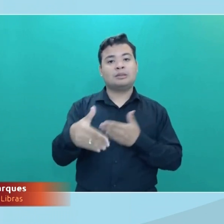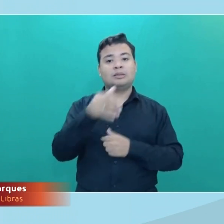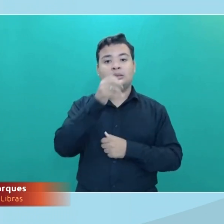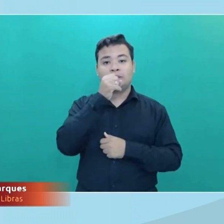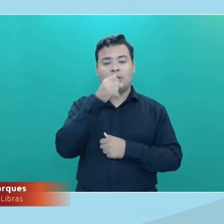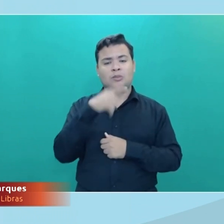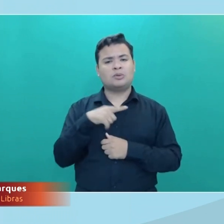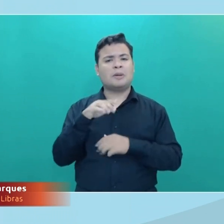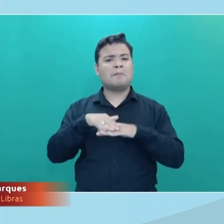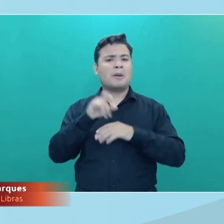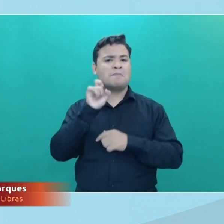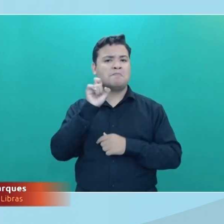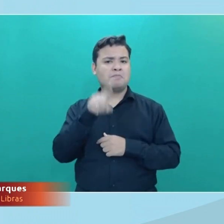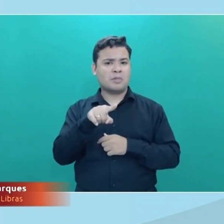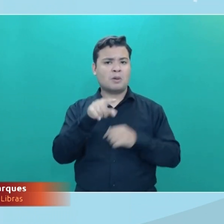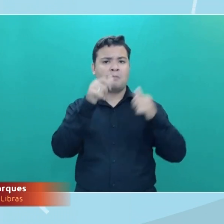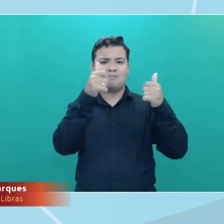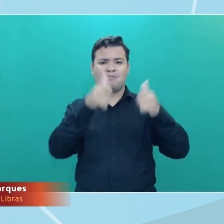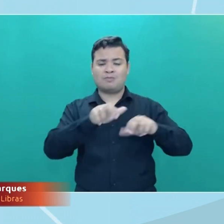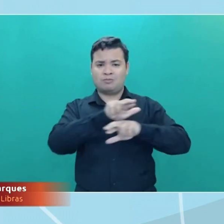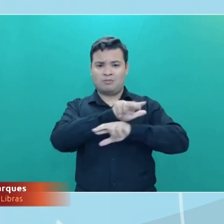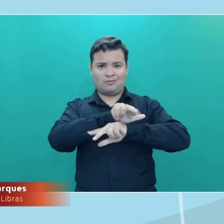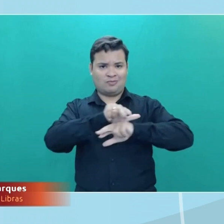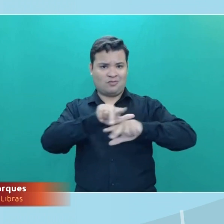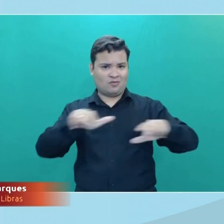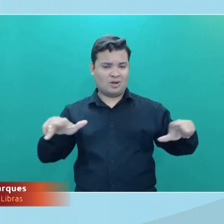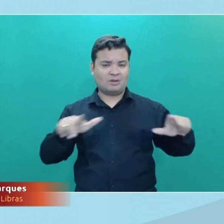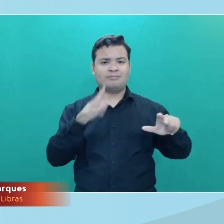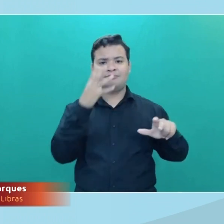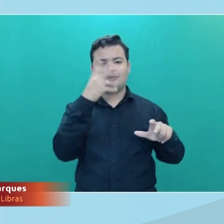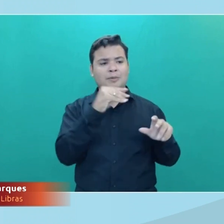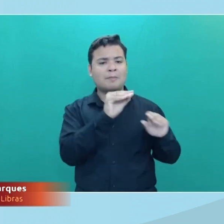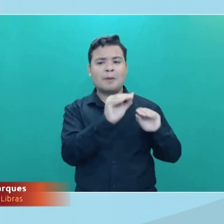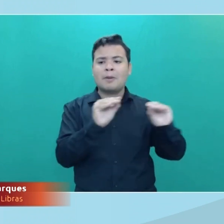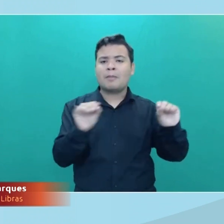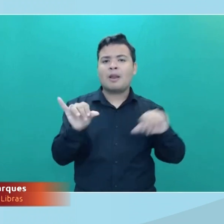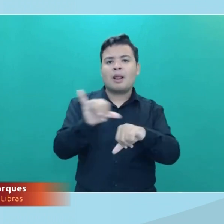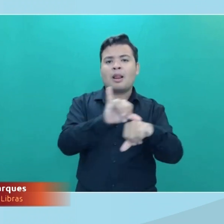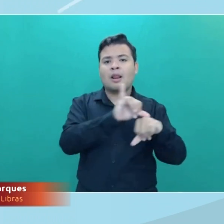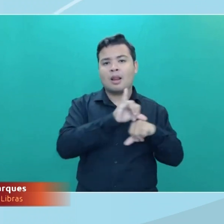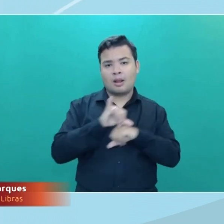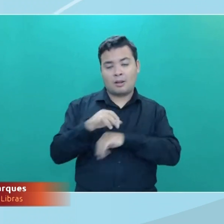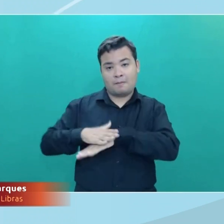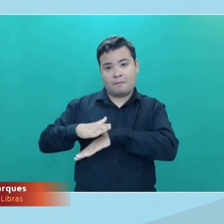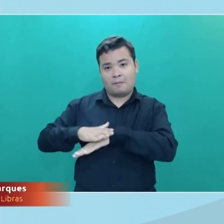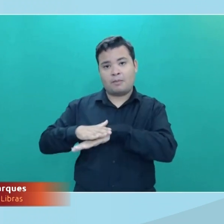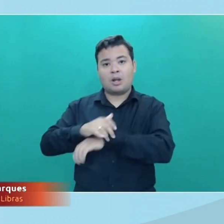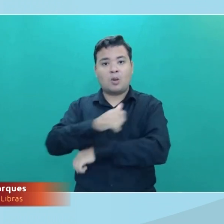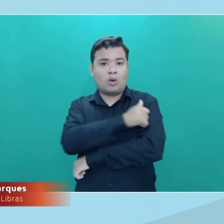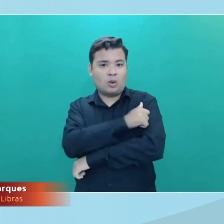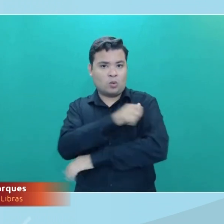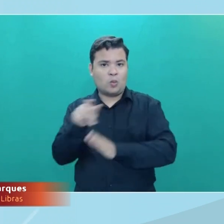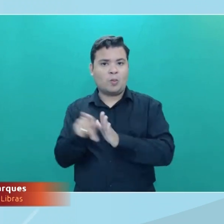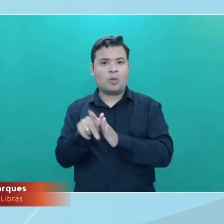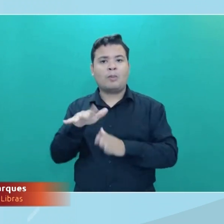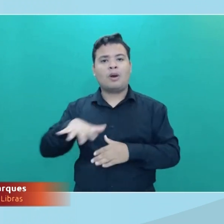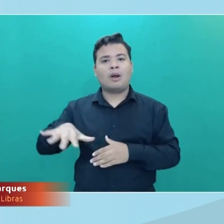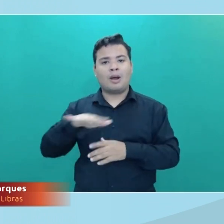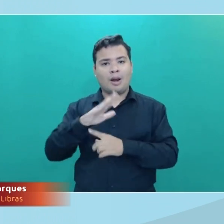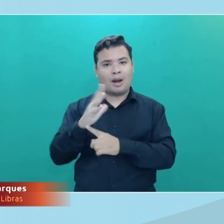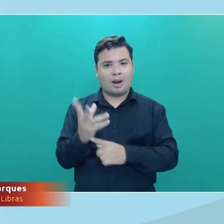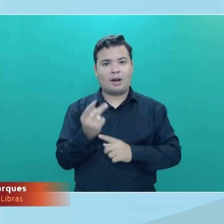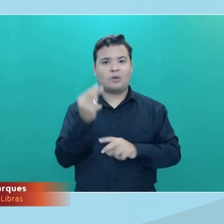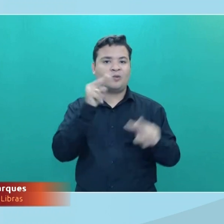decorativas, como cerâmicas, mosaicos e aquarelas, produzidas por alunos dos cursos da área de artes visuais.